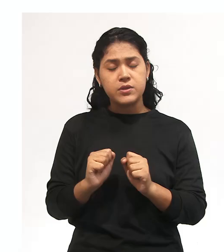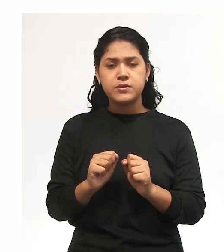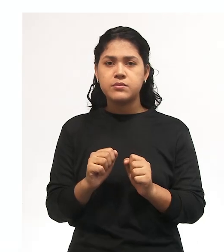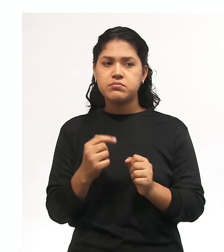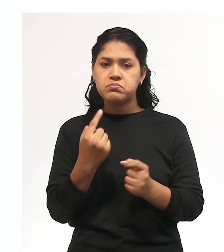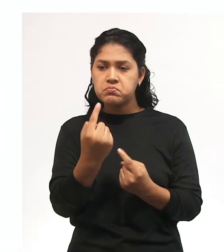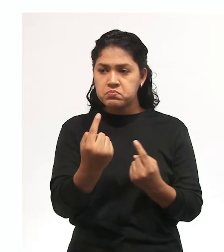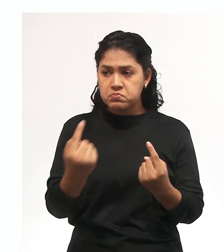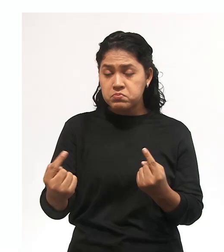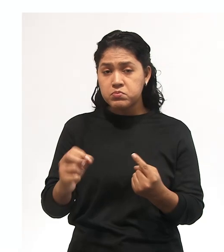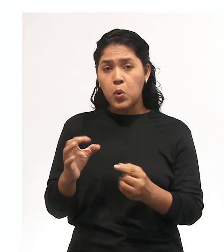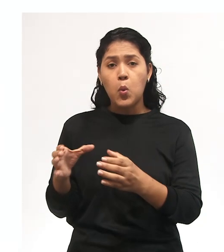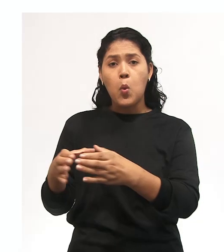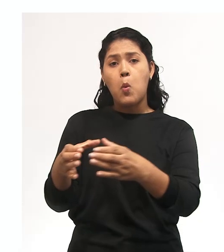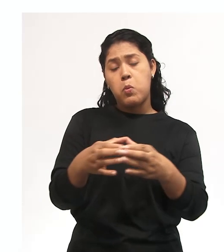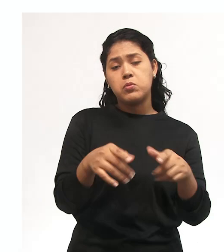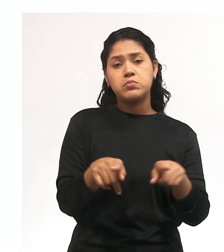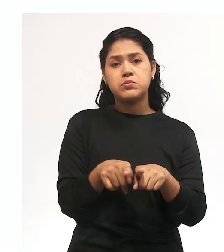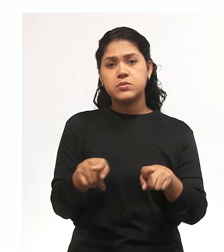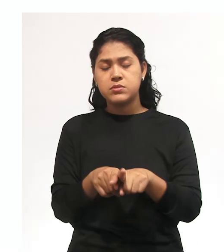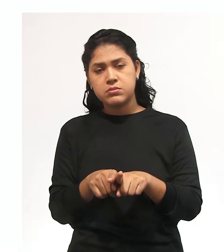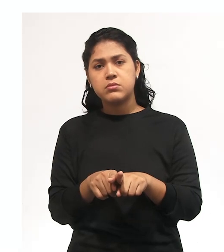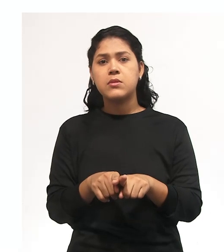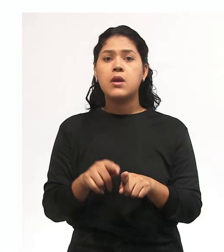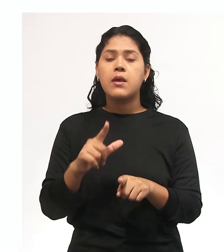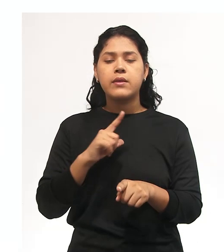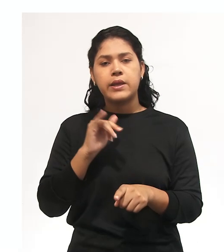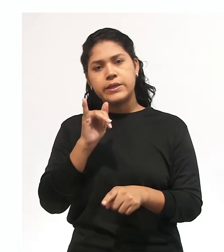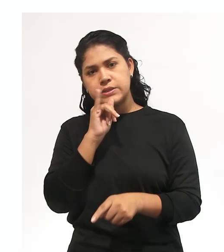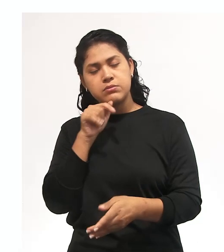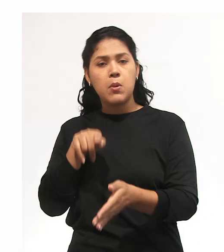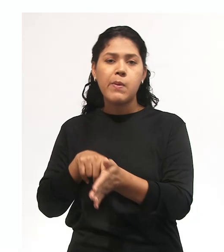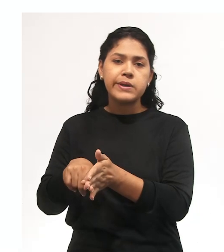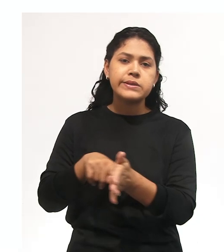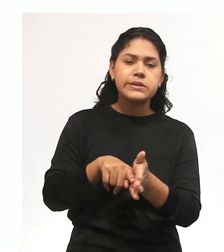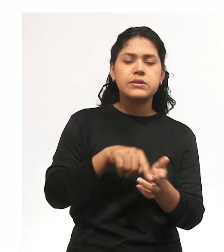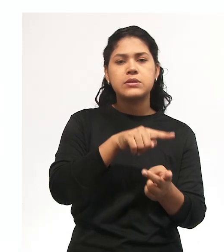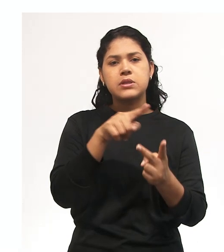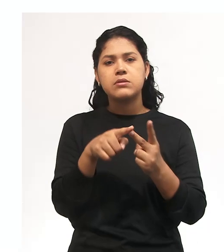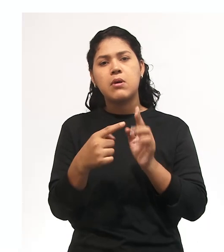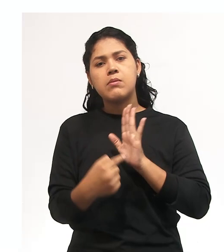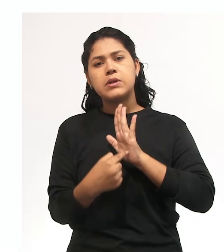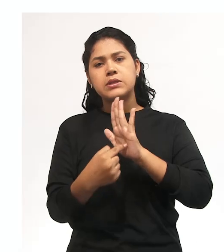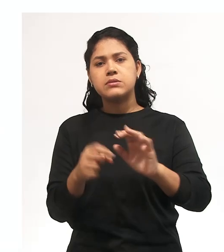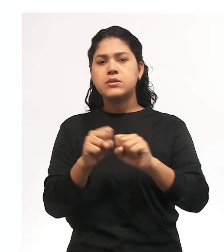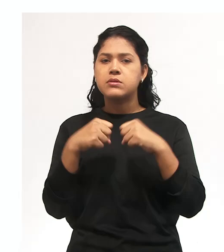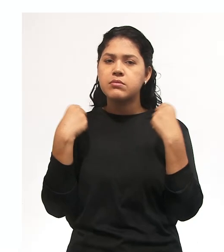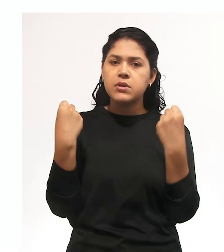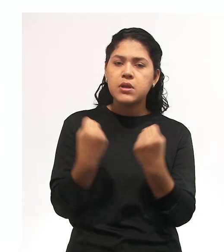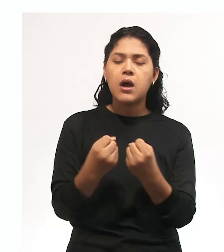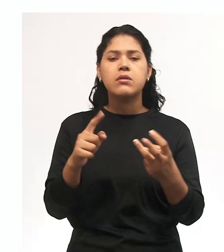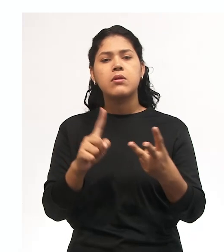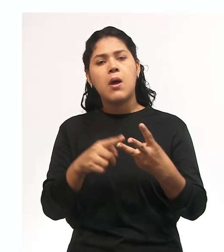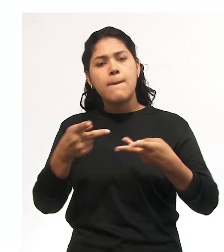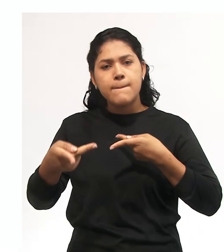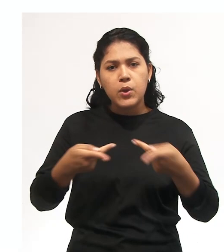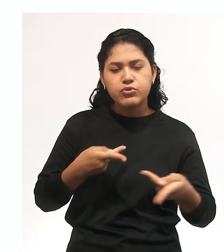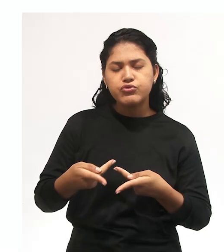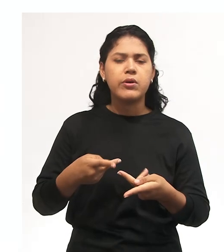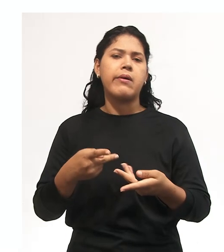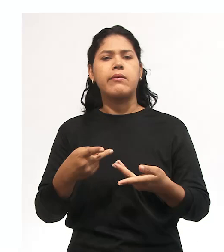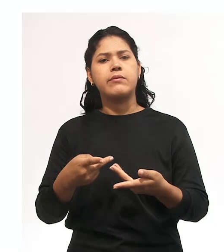individualmente ou em grupo. Incluem tarefas como pesquisas, apresentações,